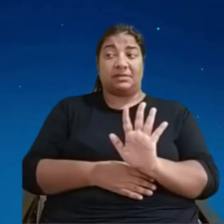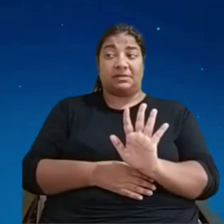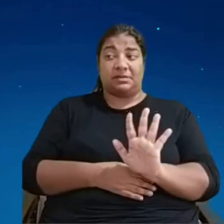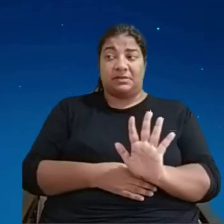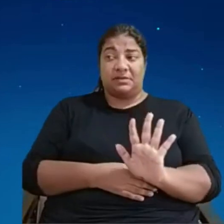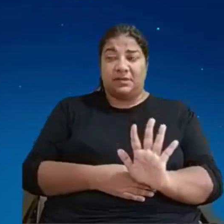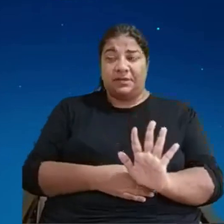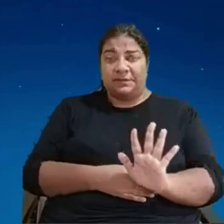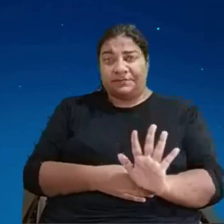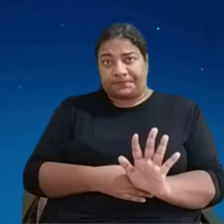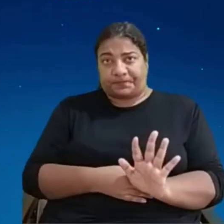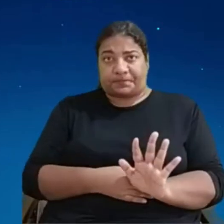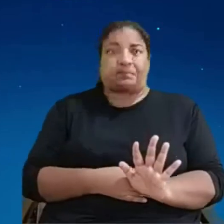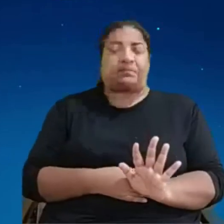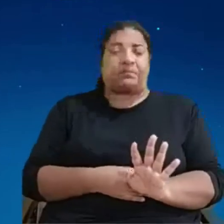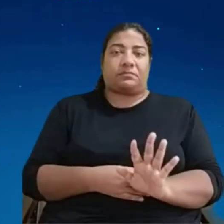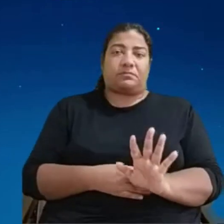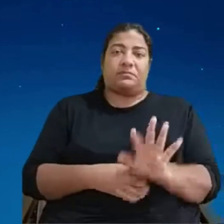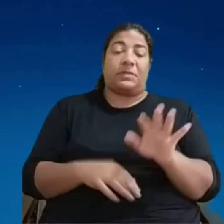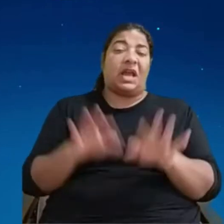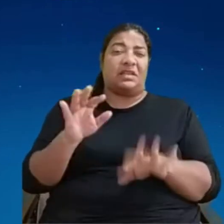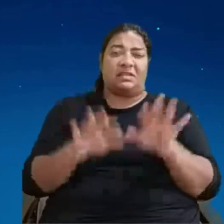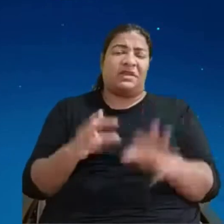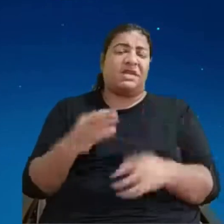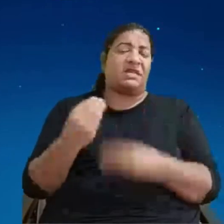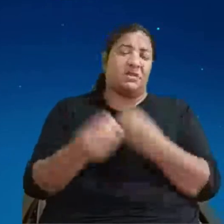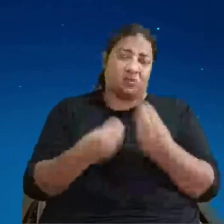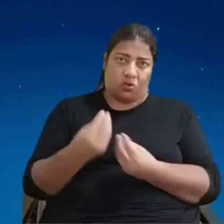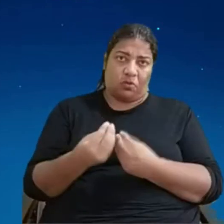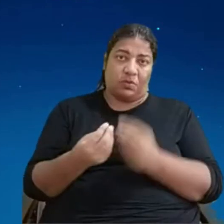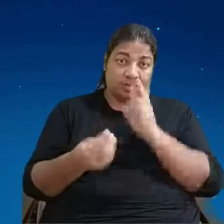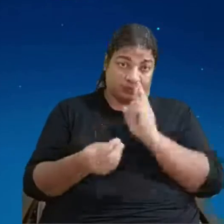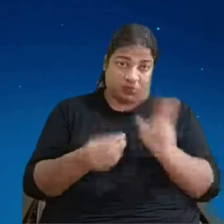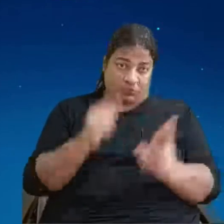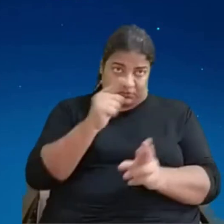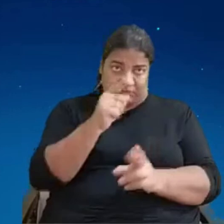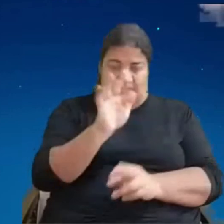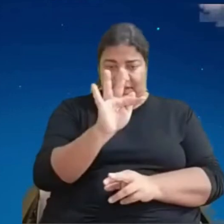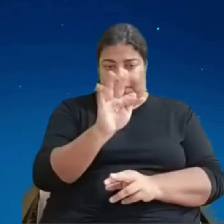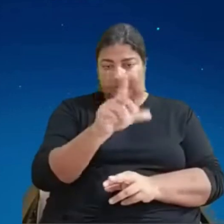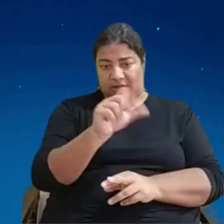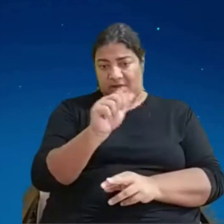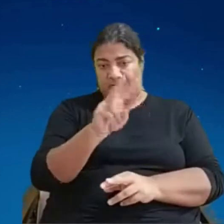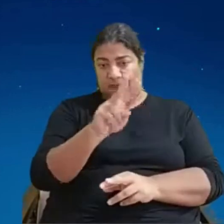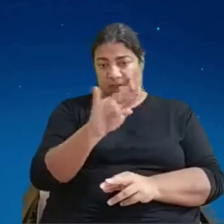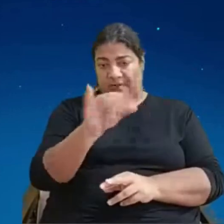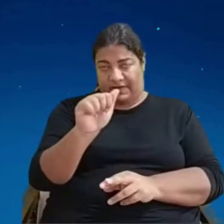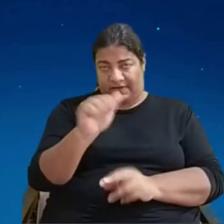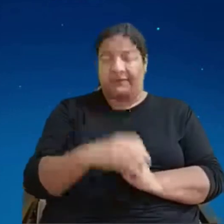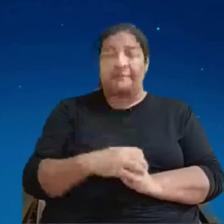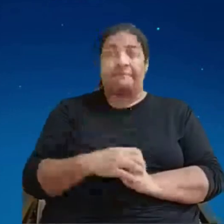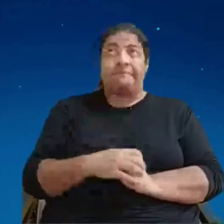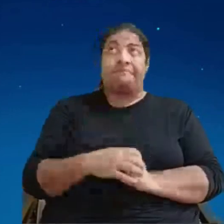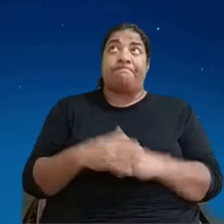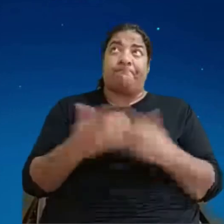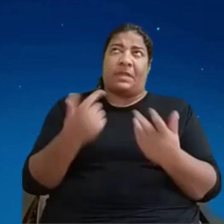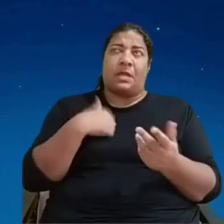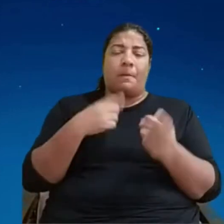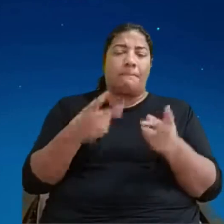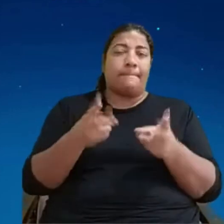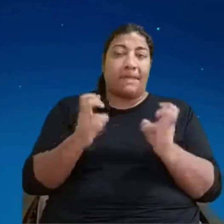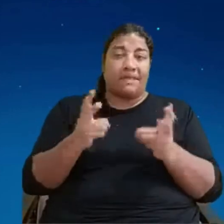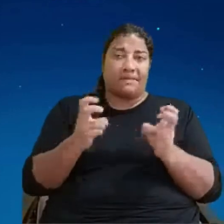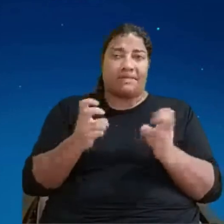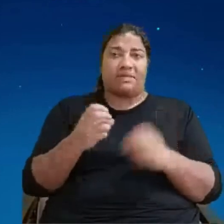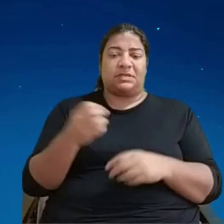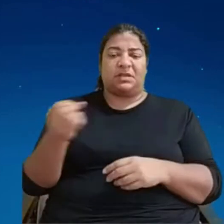muitas vezes, né? Então assim, Flávia, eu percebo que para contratar nova geração,